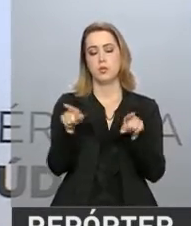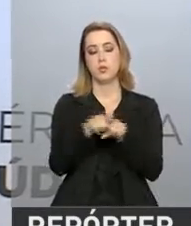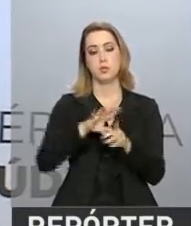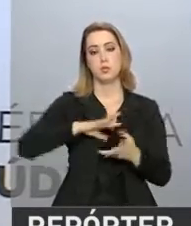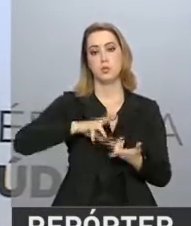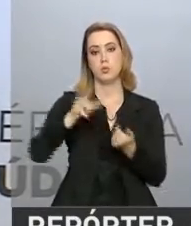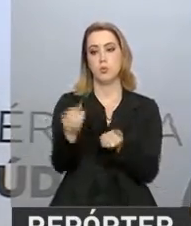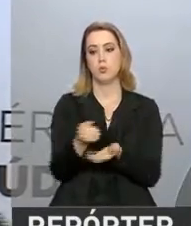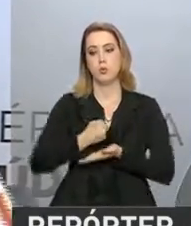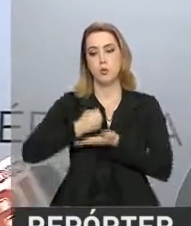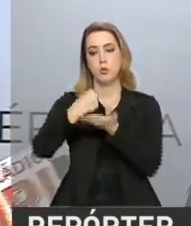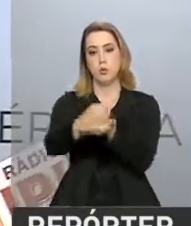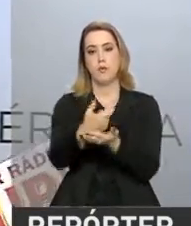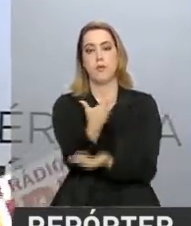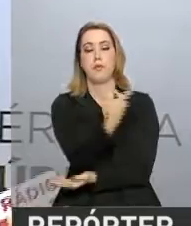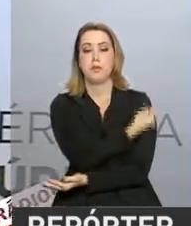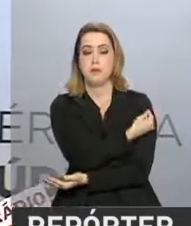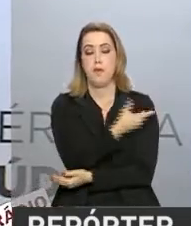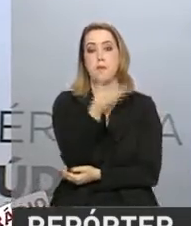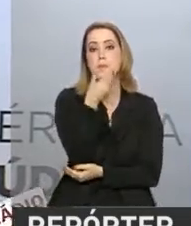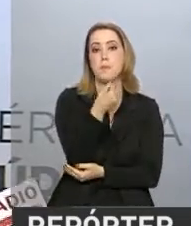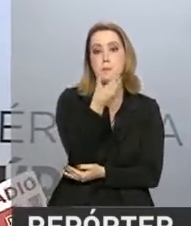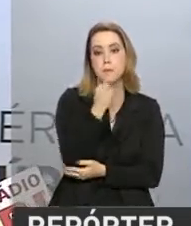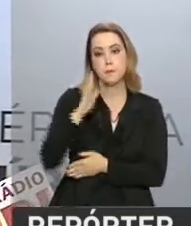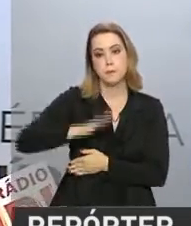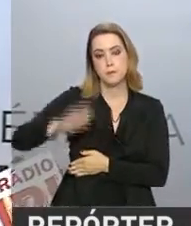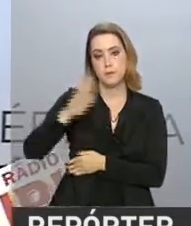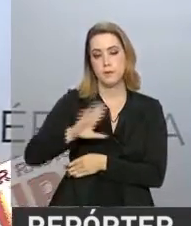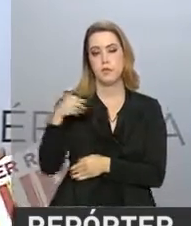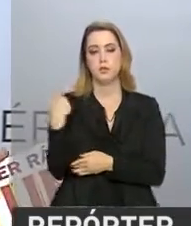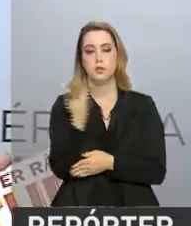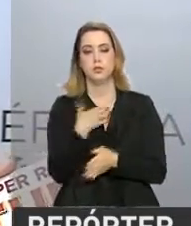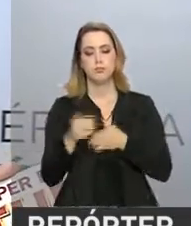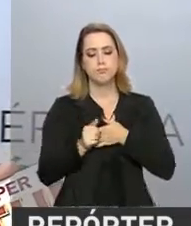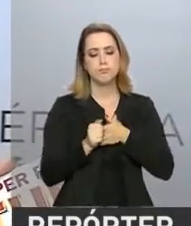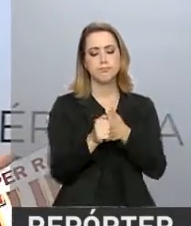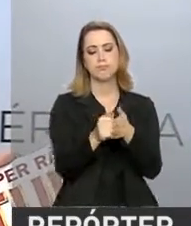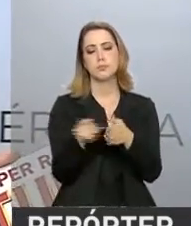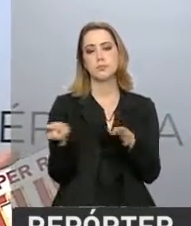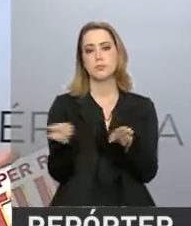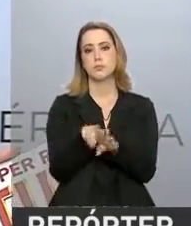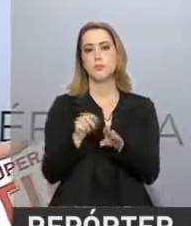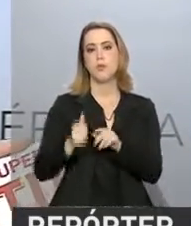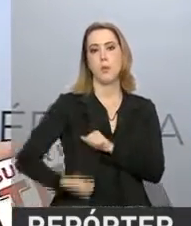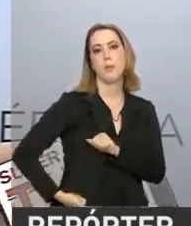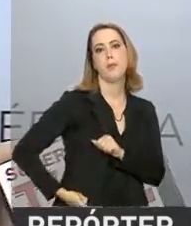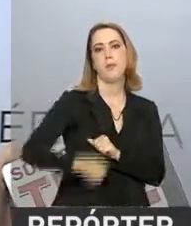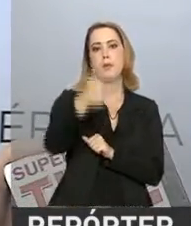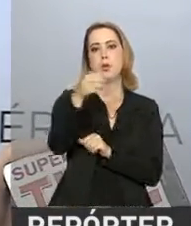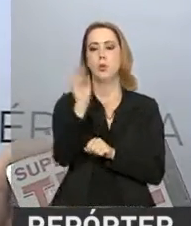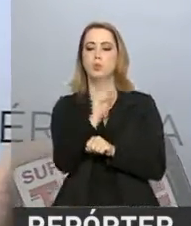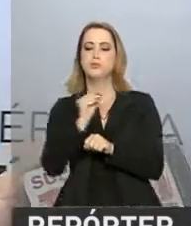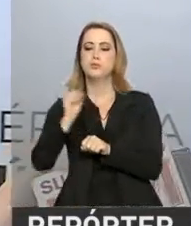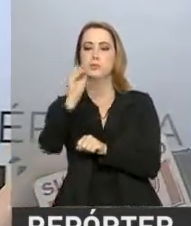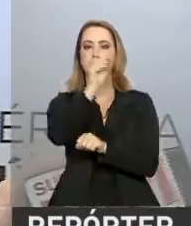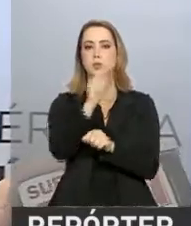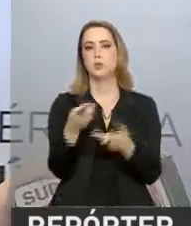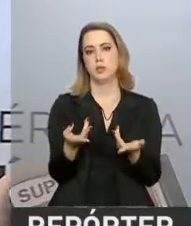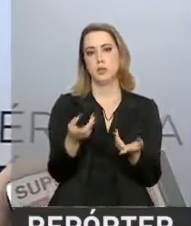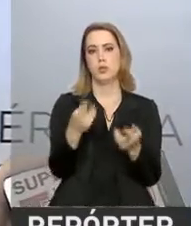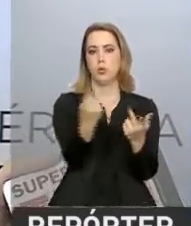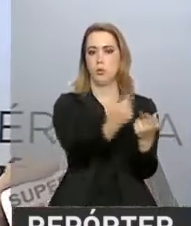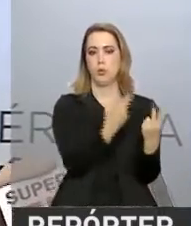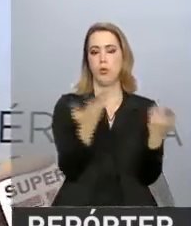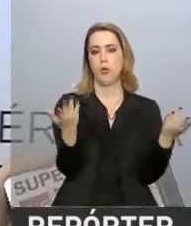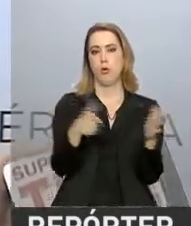meninos e o primeiro da América Latina. Estamos seguindo na direção do que é o mais moderno tratamento, como fizemos com a AIDS, estamos